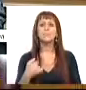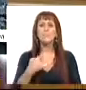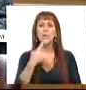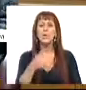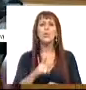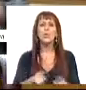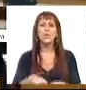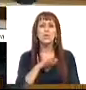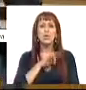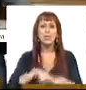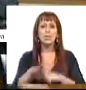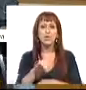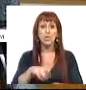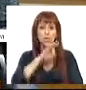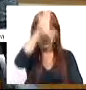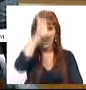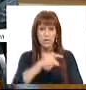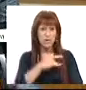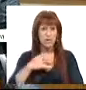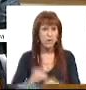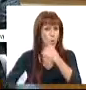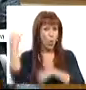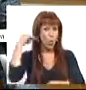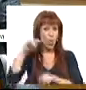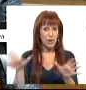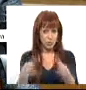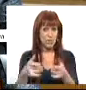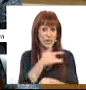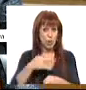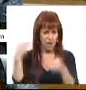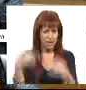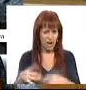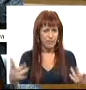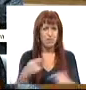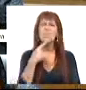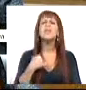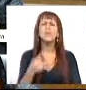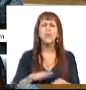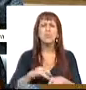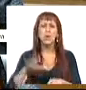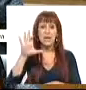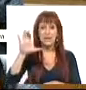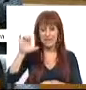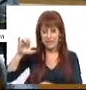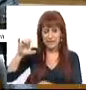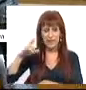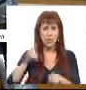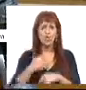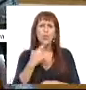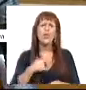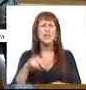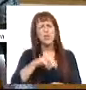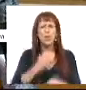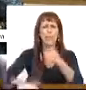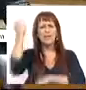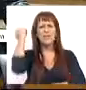Sr. Ministro João Prates, de facto o Sr. Ministro da Saúde ontem esteve na Comissão de Saúde para nos dizer sobre a hepatite C aquilo que nos disse em